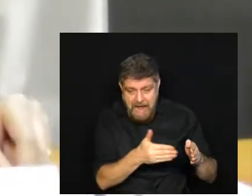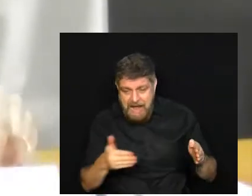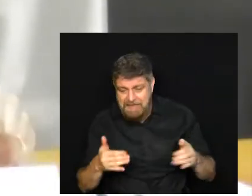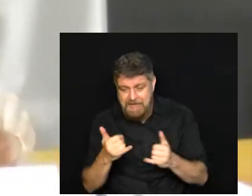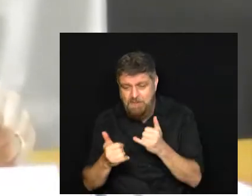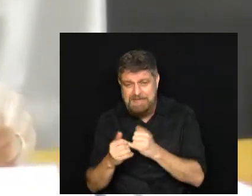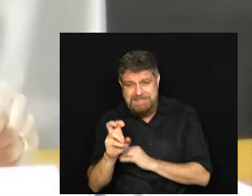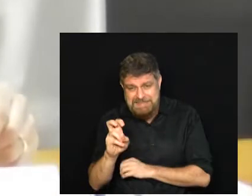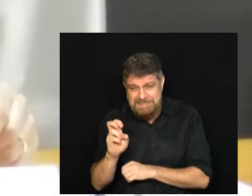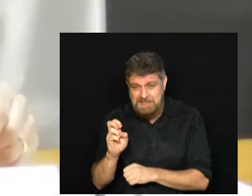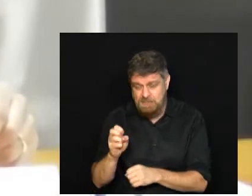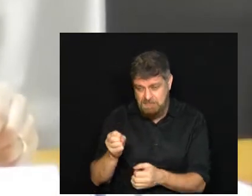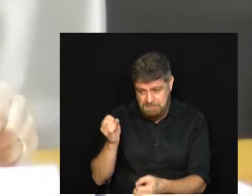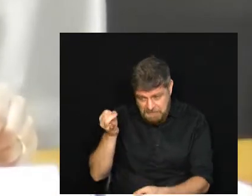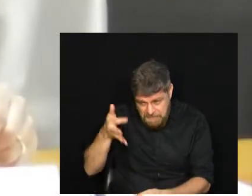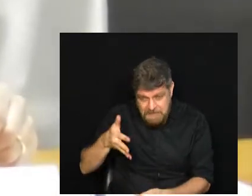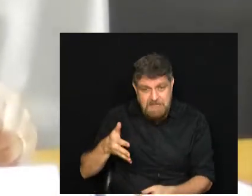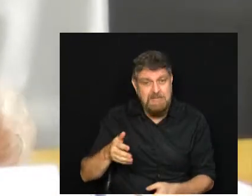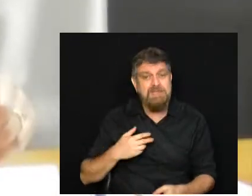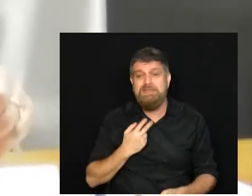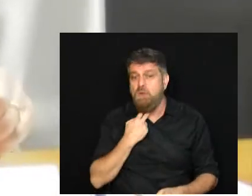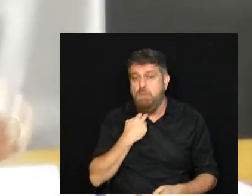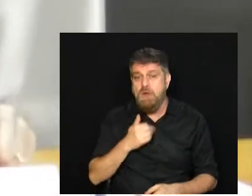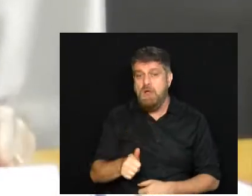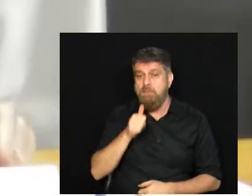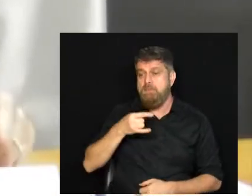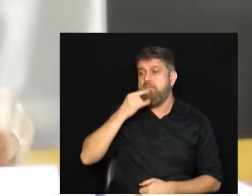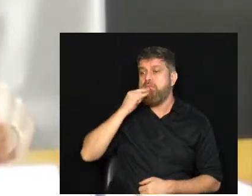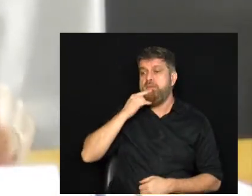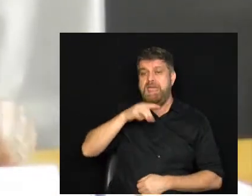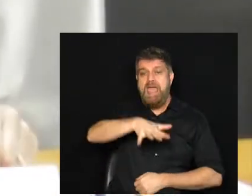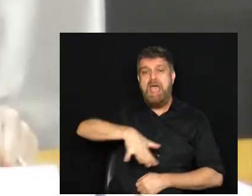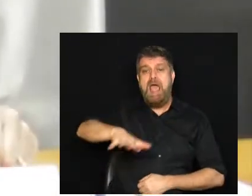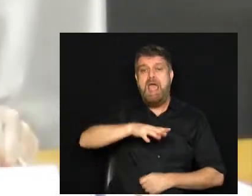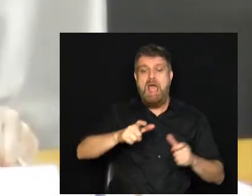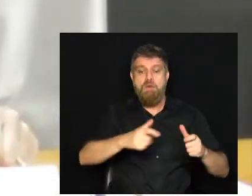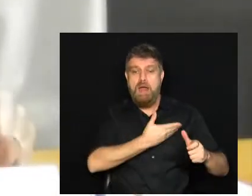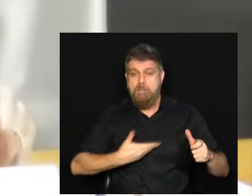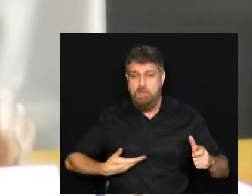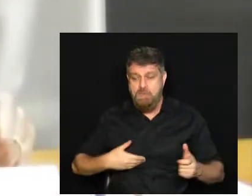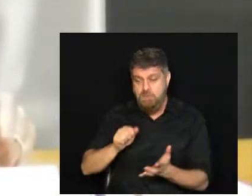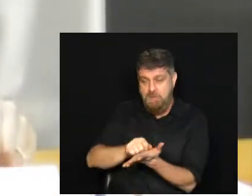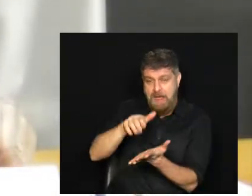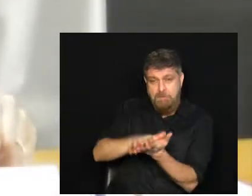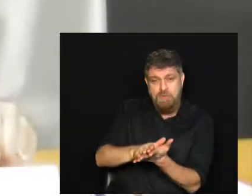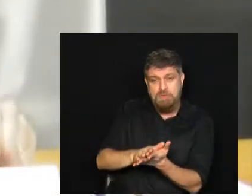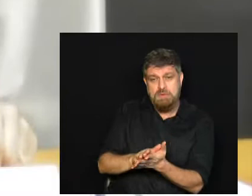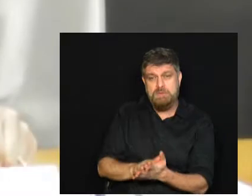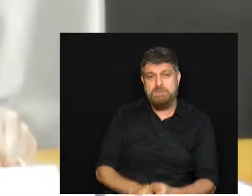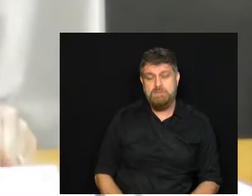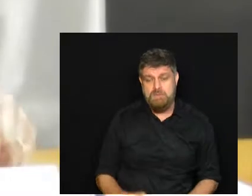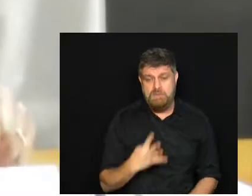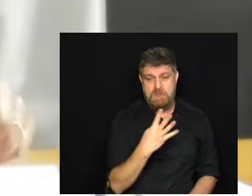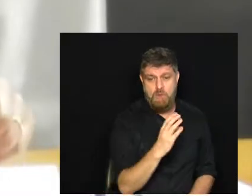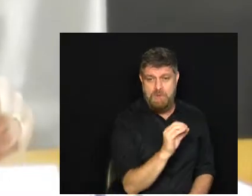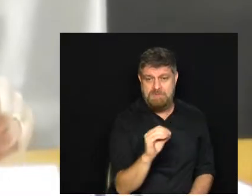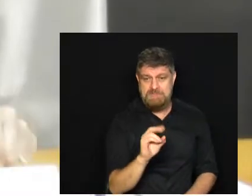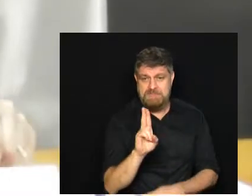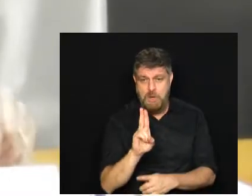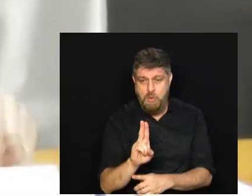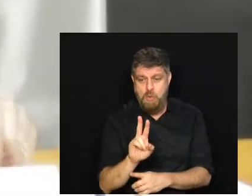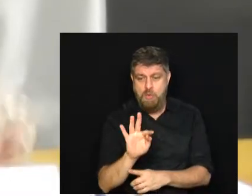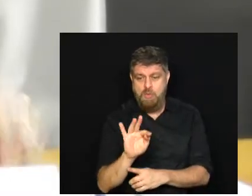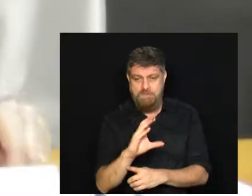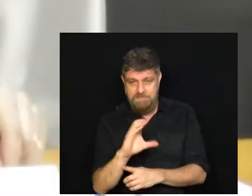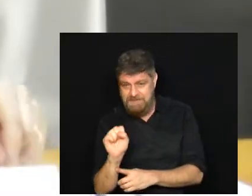as 4h59 do dia seguinte, e a multa será de 400 UFIX para toda